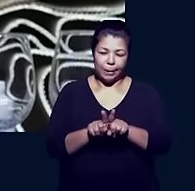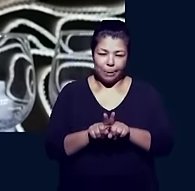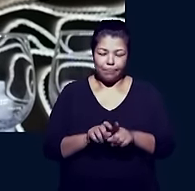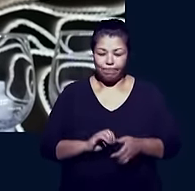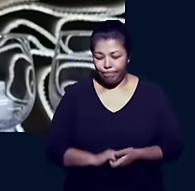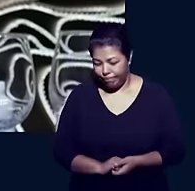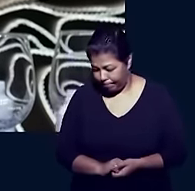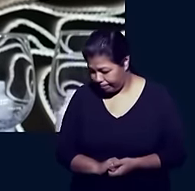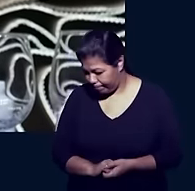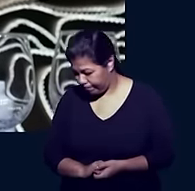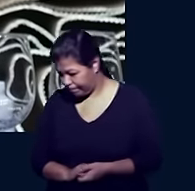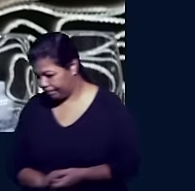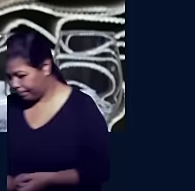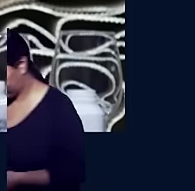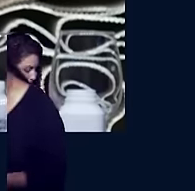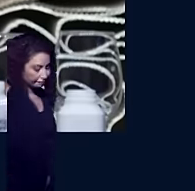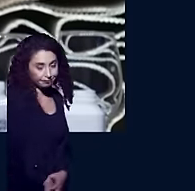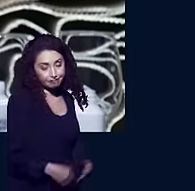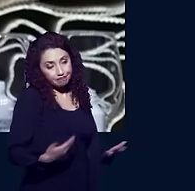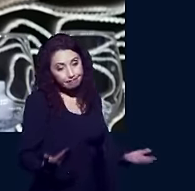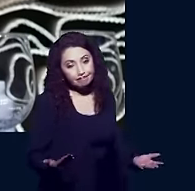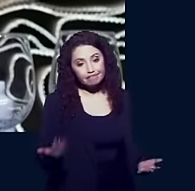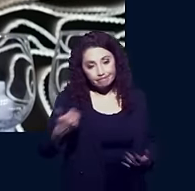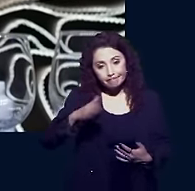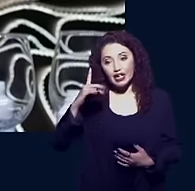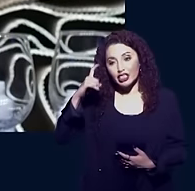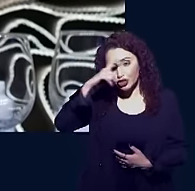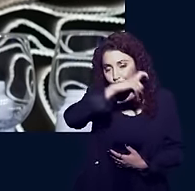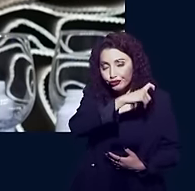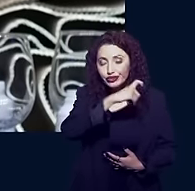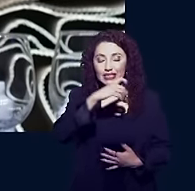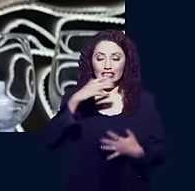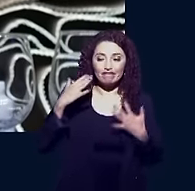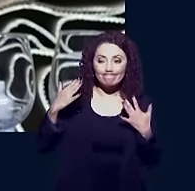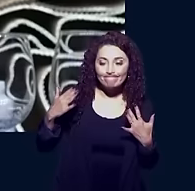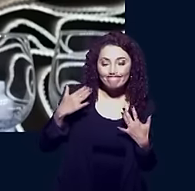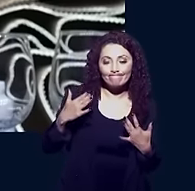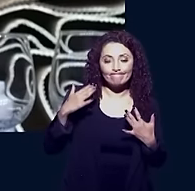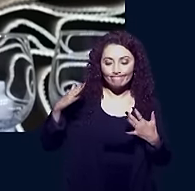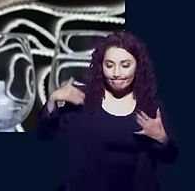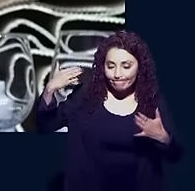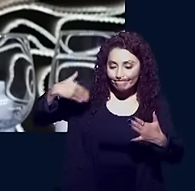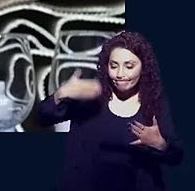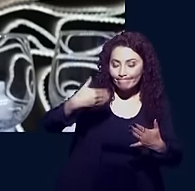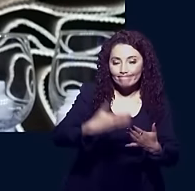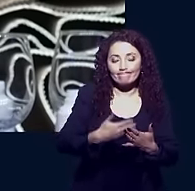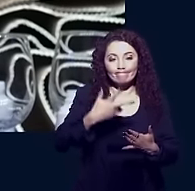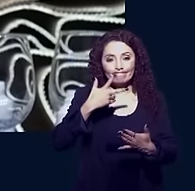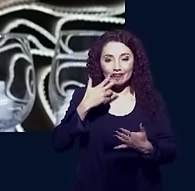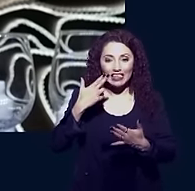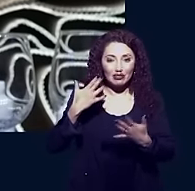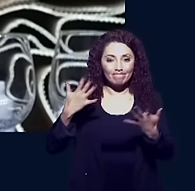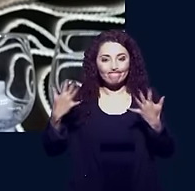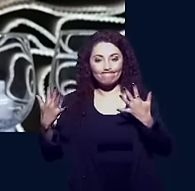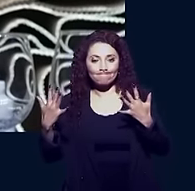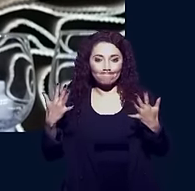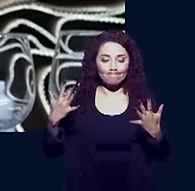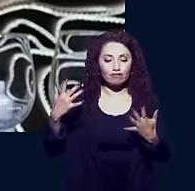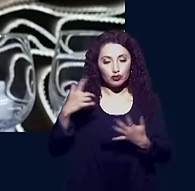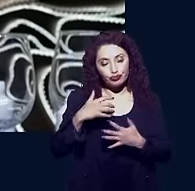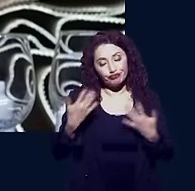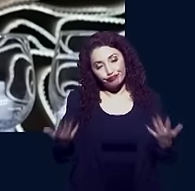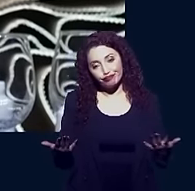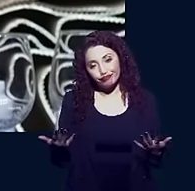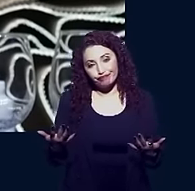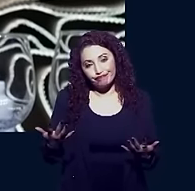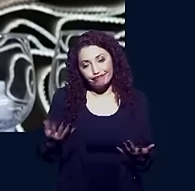certo tem muito esforço mas é muito mais difícil a incerteza é muito maior e a trajetória até lá ela balança muito mais então eu acho uma pena que no fundo a